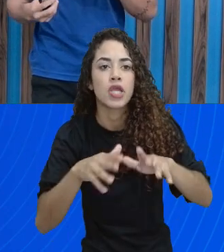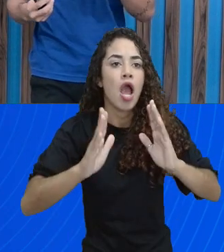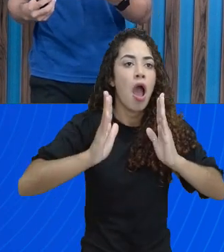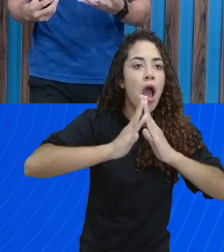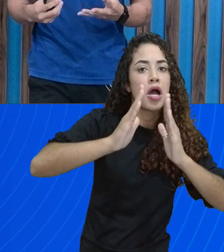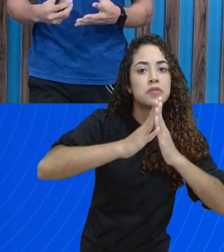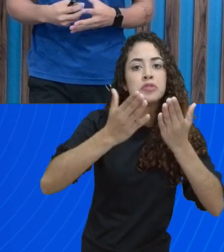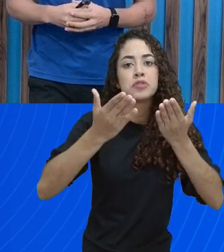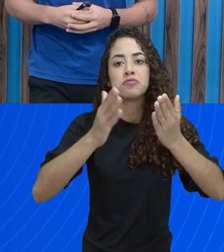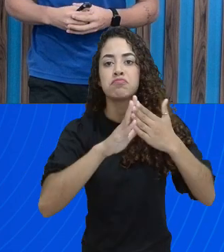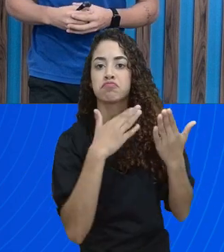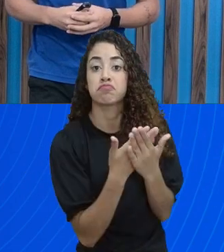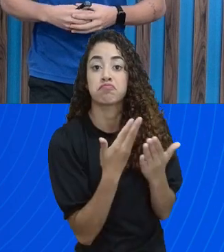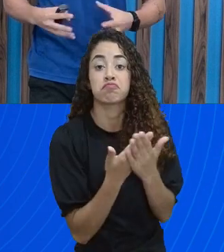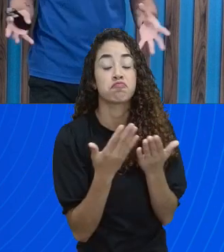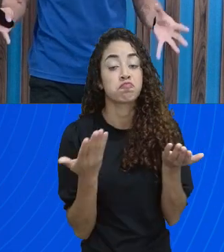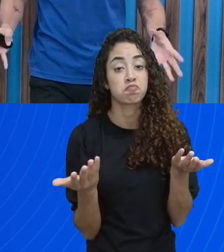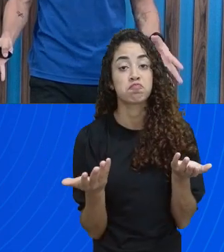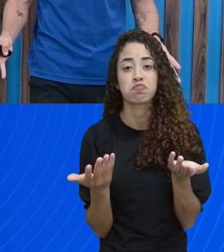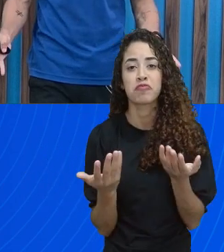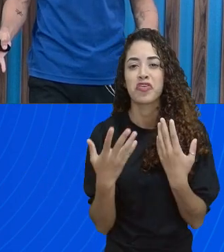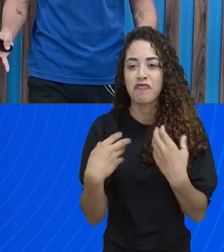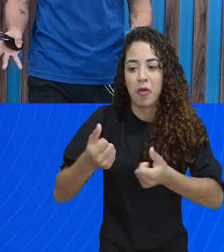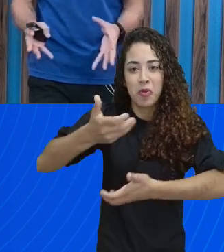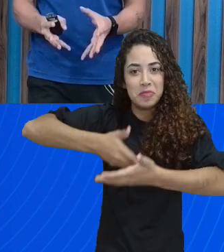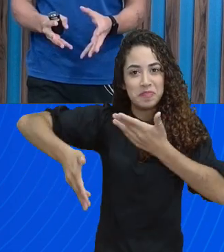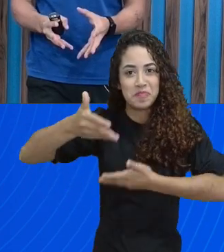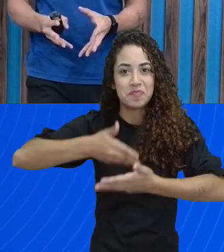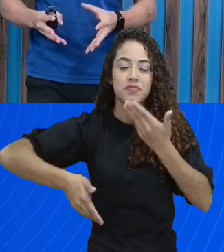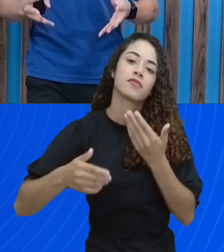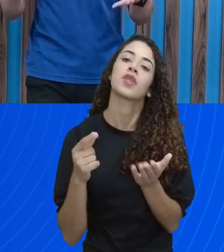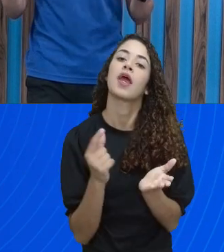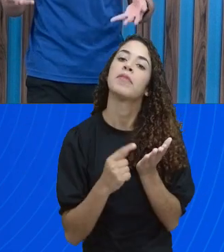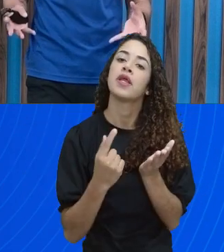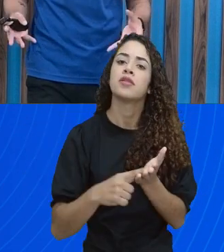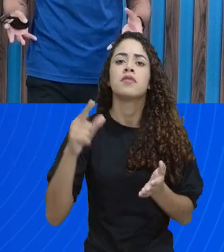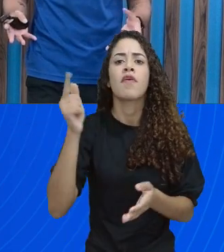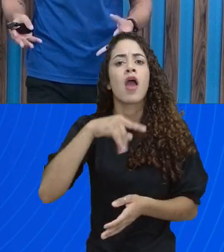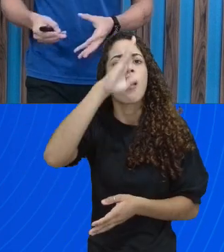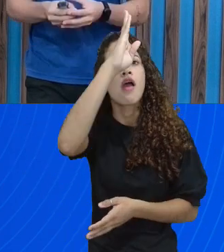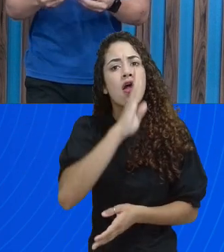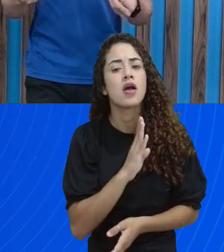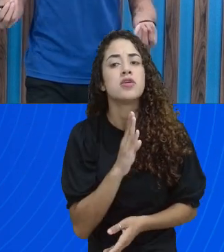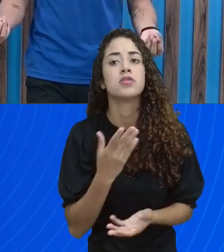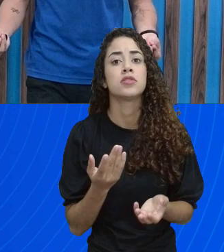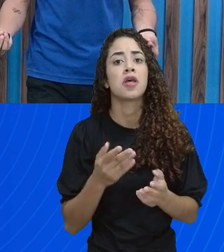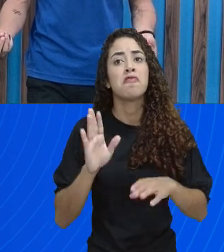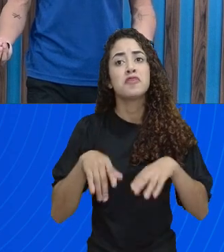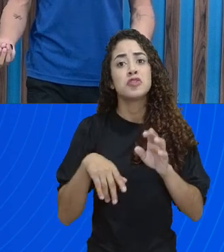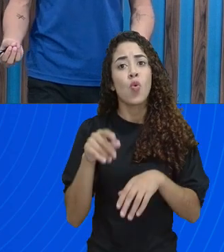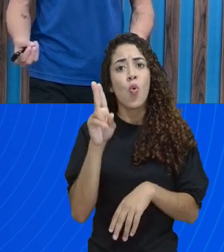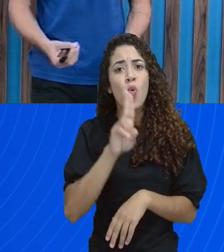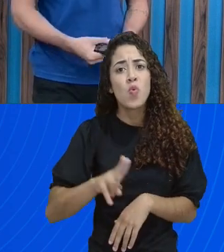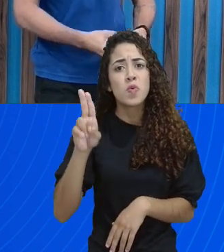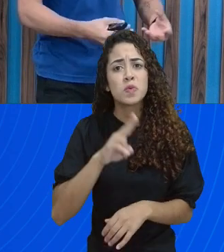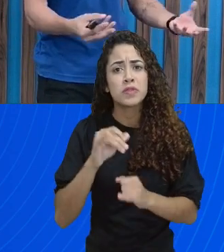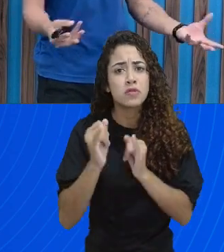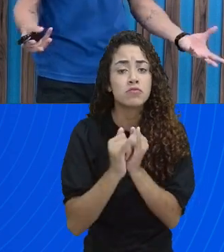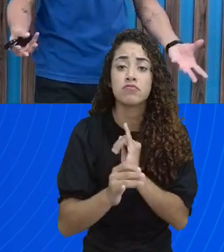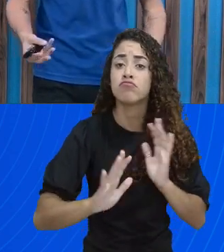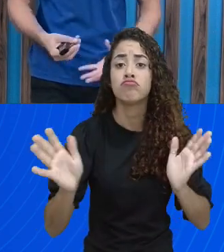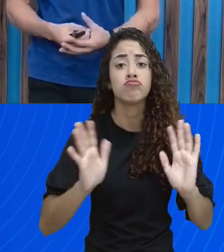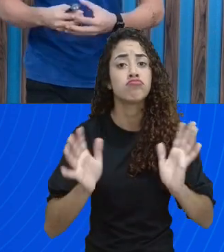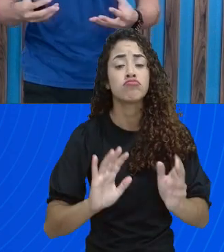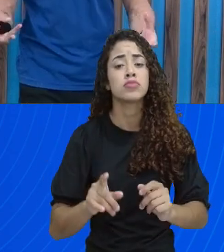casa ou na escola. Então, vamos fazer essa interação aí, que o aplicativo é gratuito e nem usa internet, vê? Você pode usar